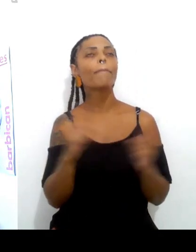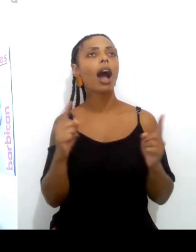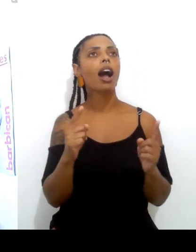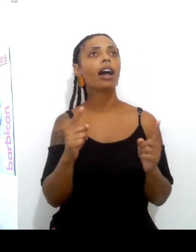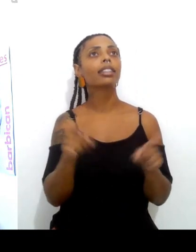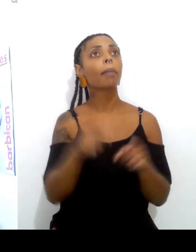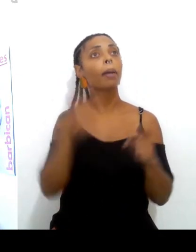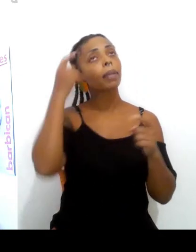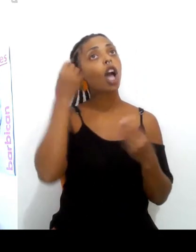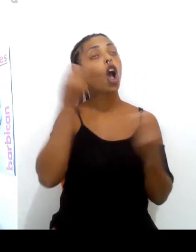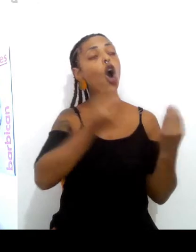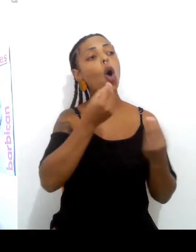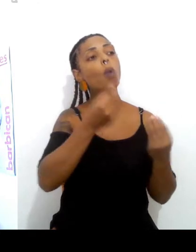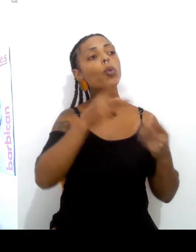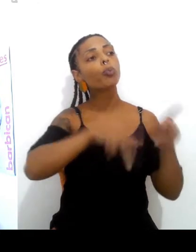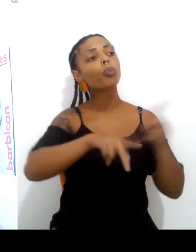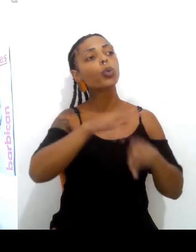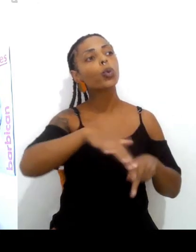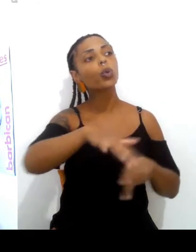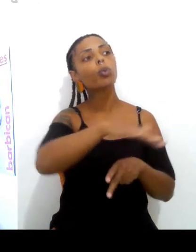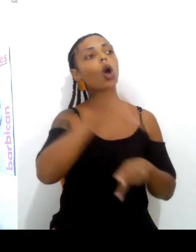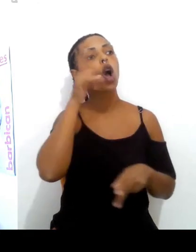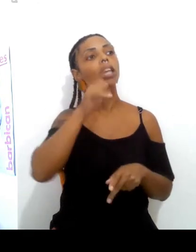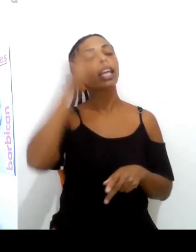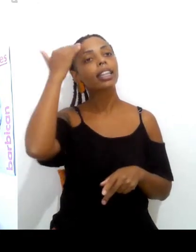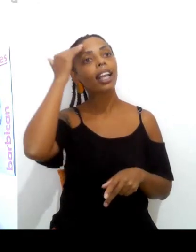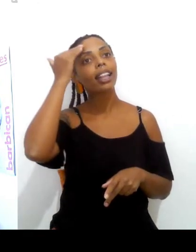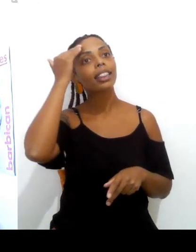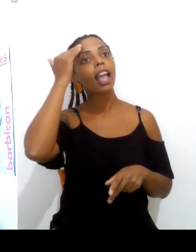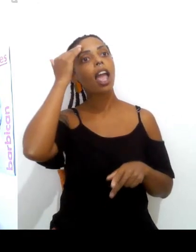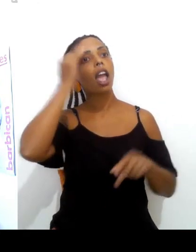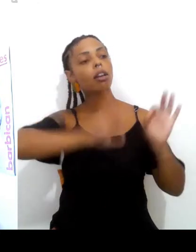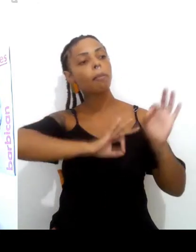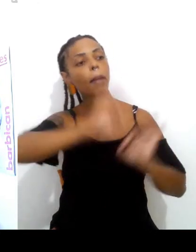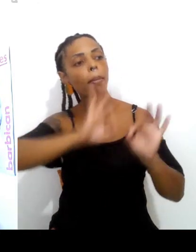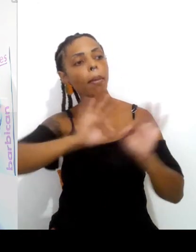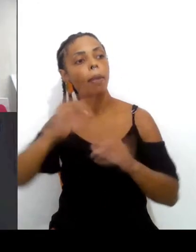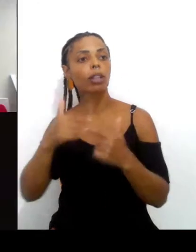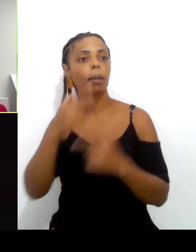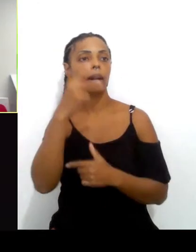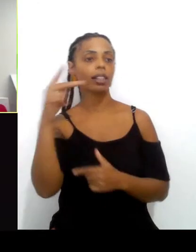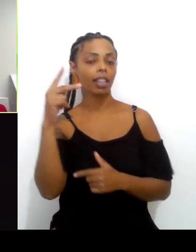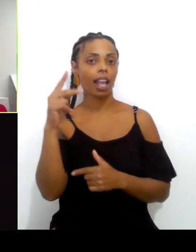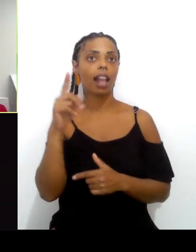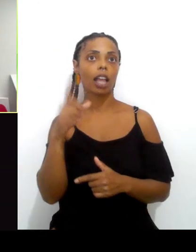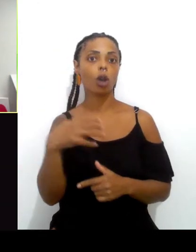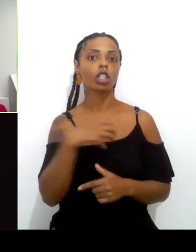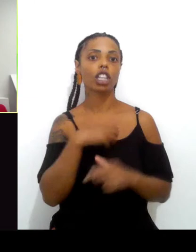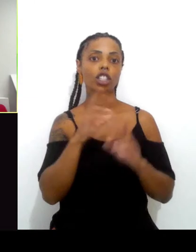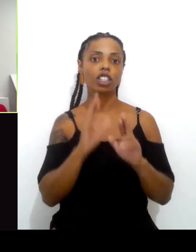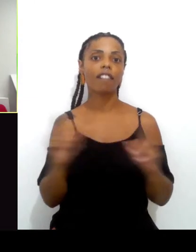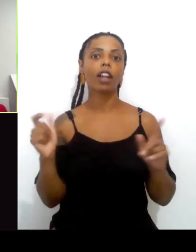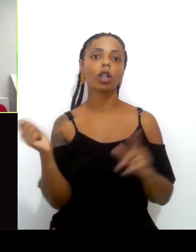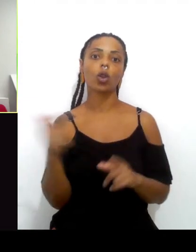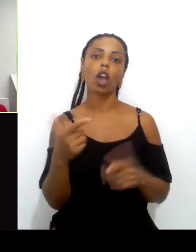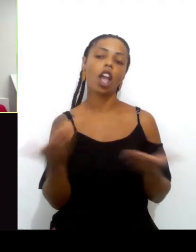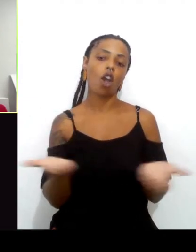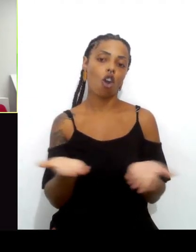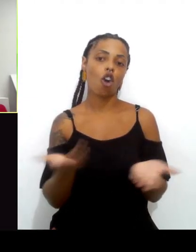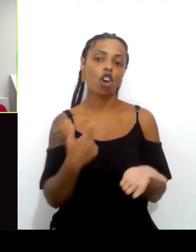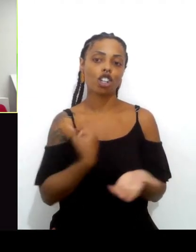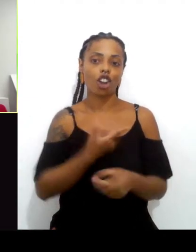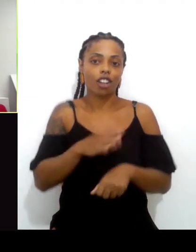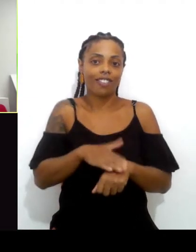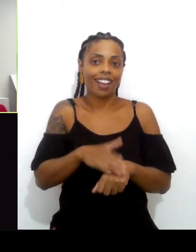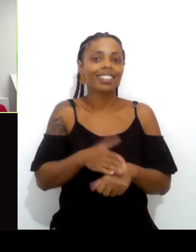conseguiam entender estrutural o trabalho dele que era um modo totalmente diferente do que o que nós fazemos hoje